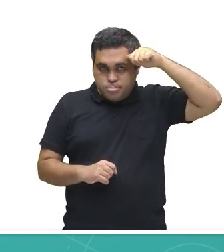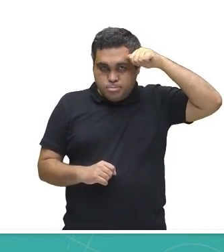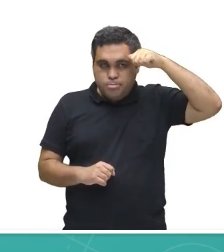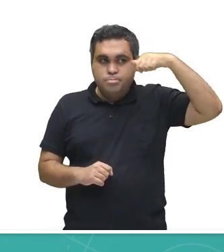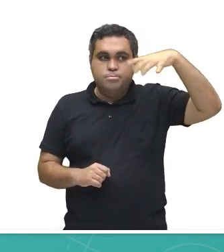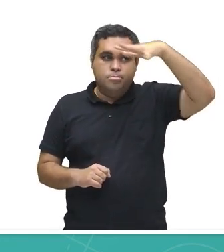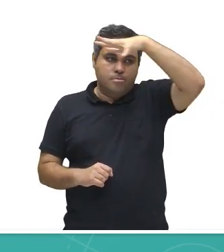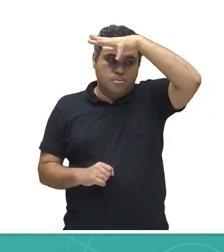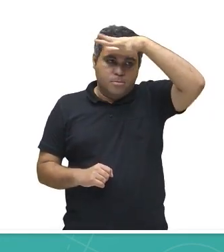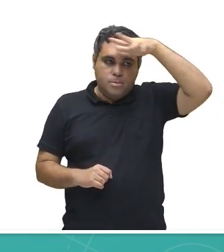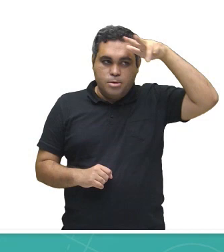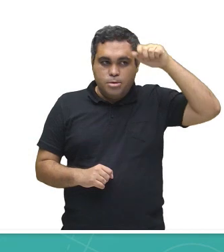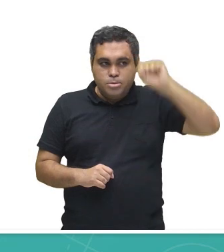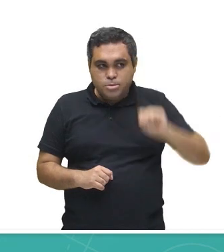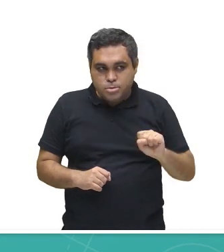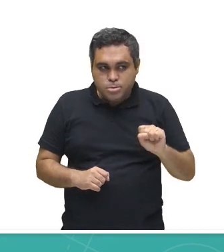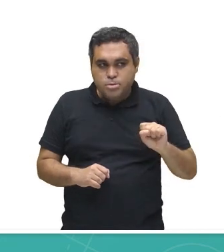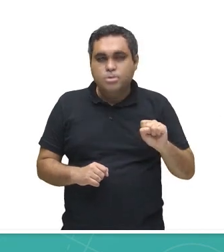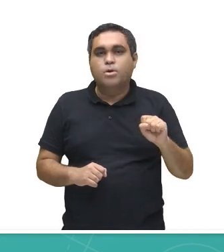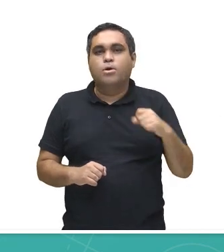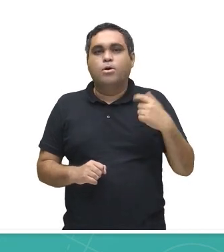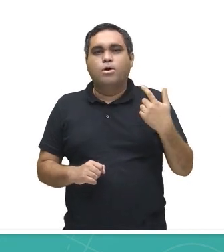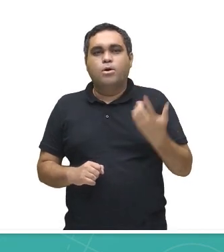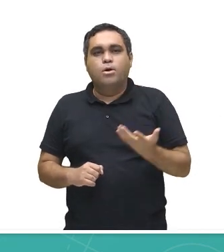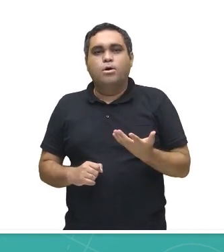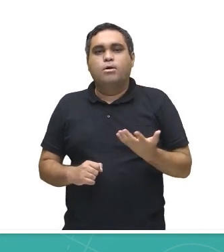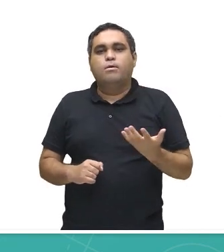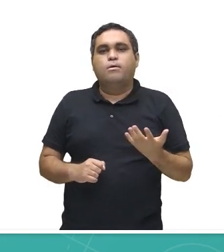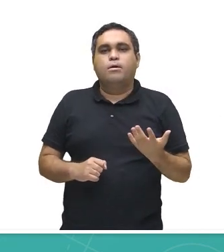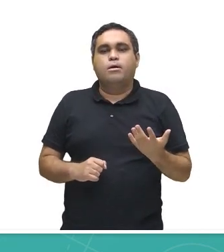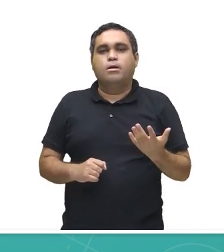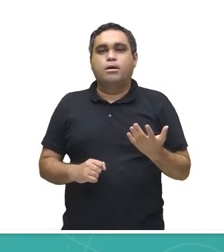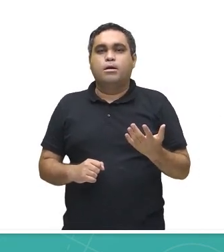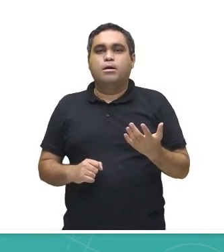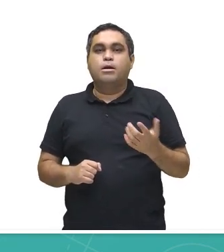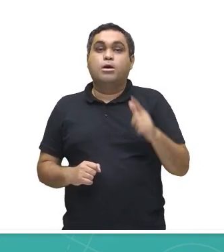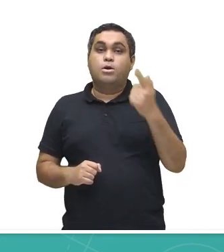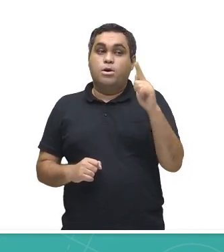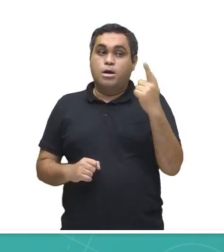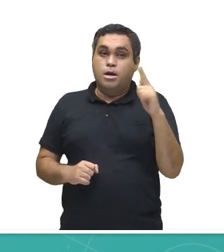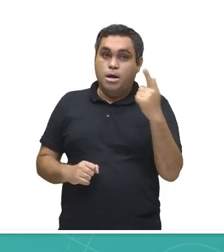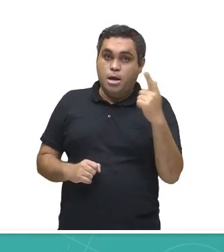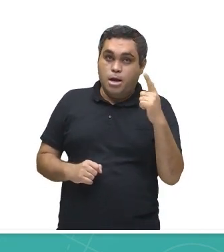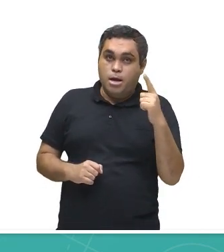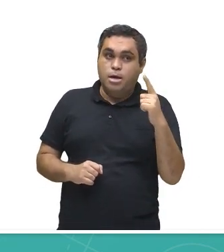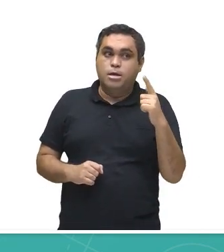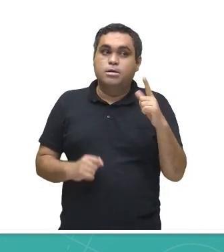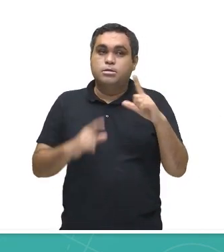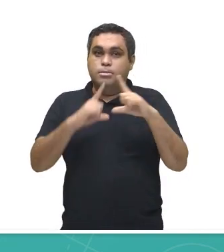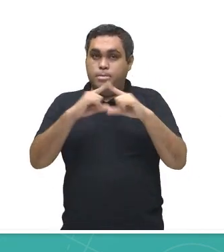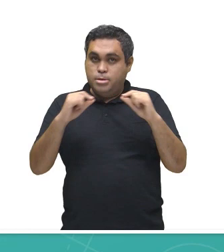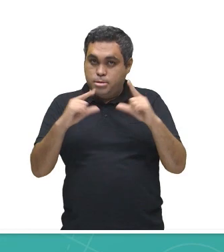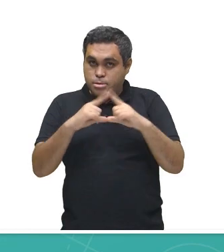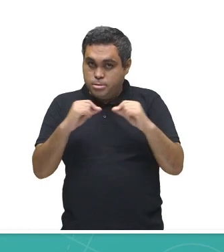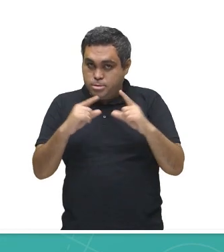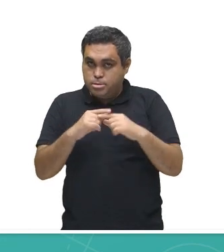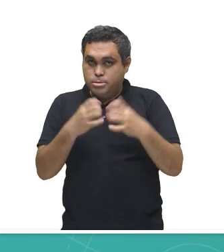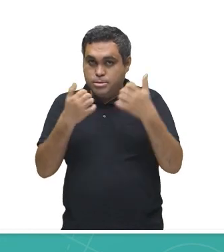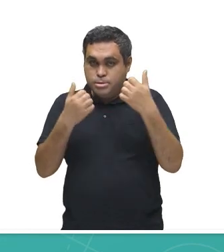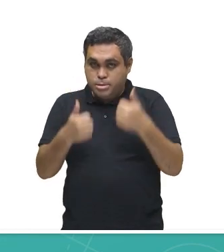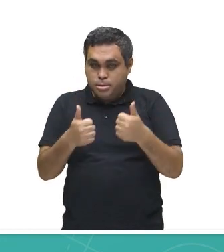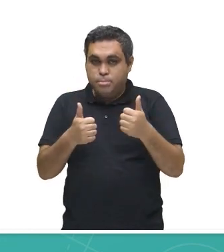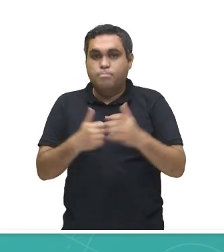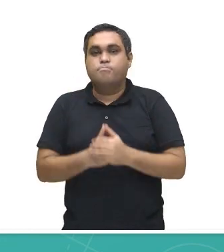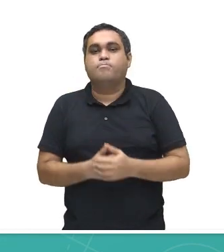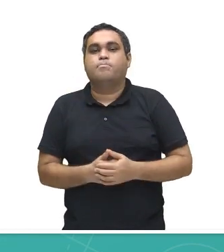do Sul, tá certo? Tá dando para enxergar aí, né? Goiás e o Distrito Federal. Tá certo?